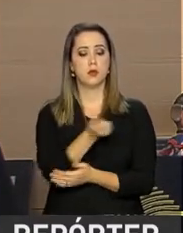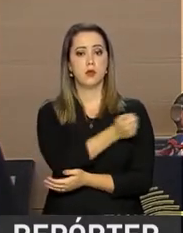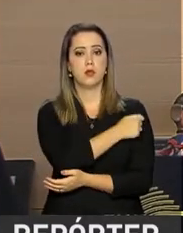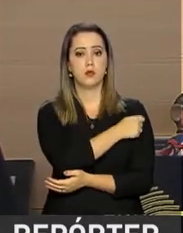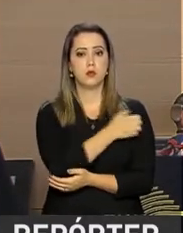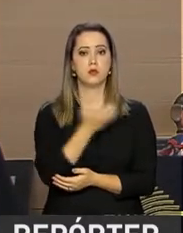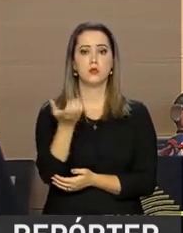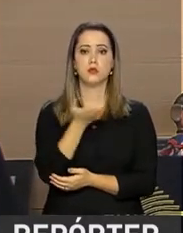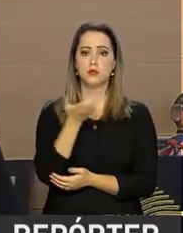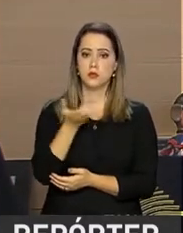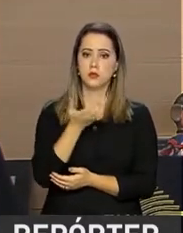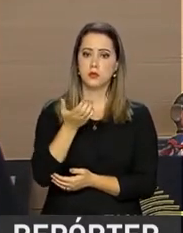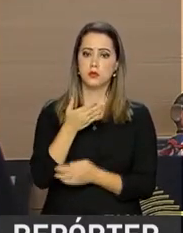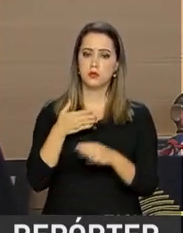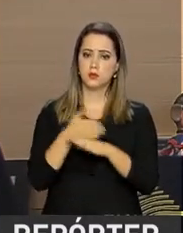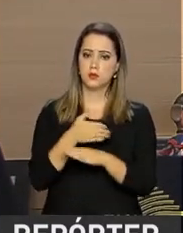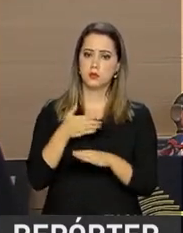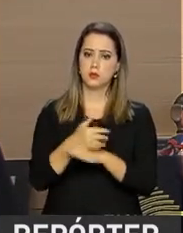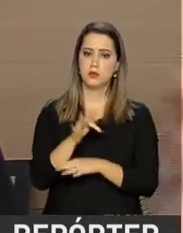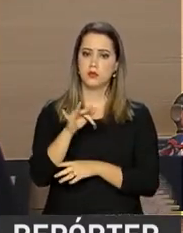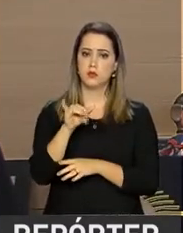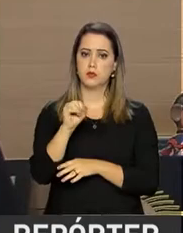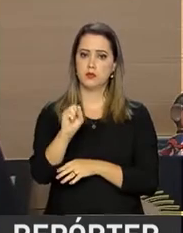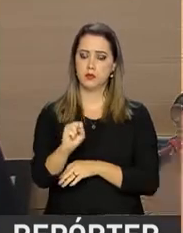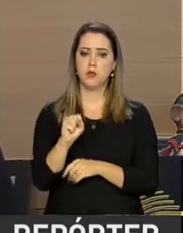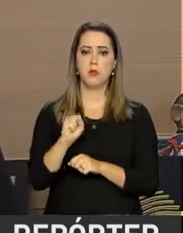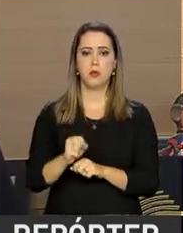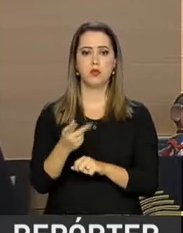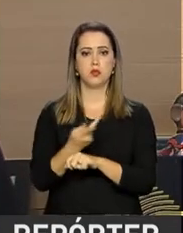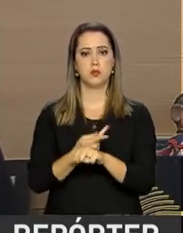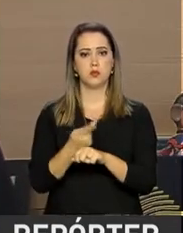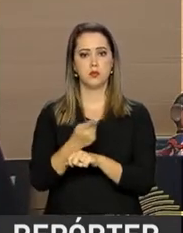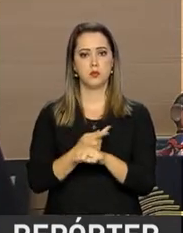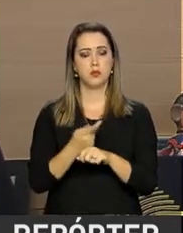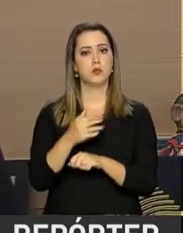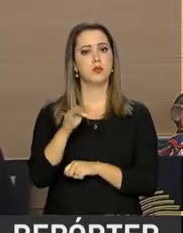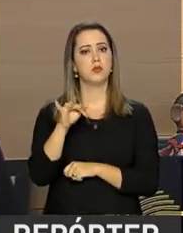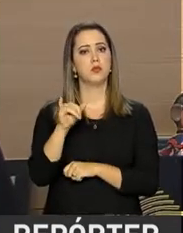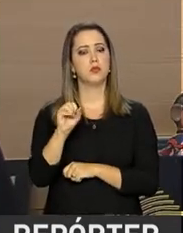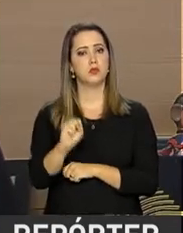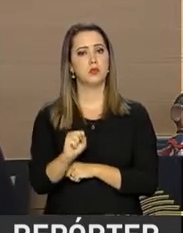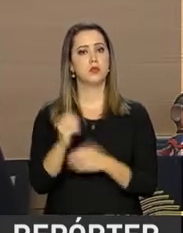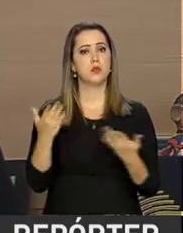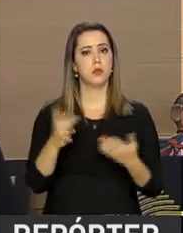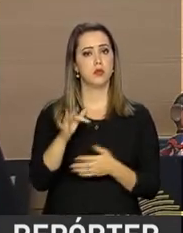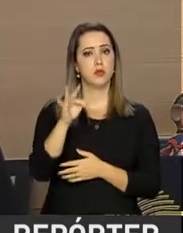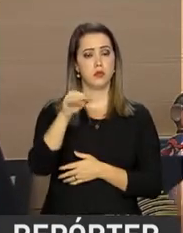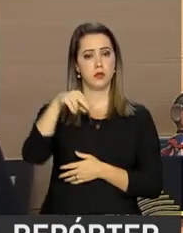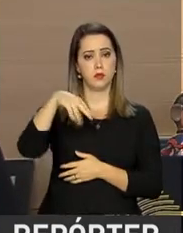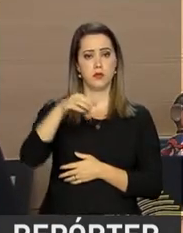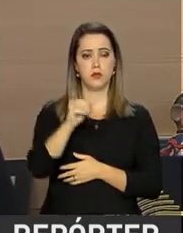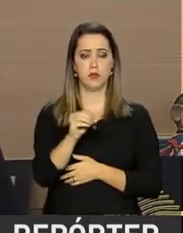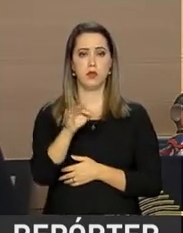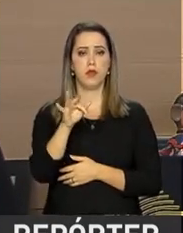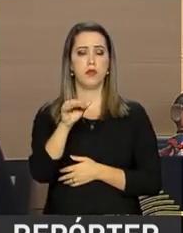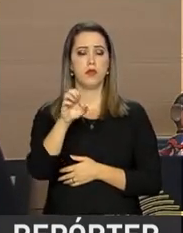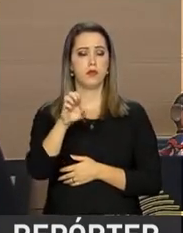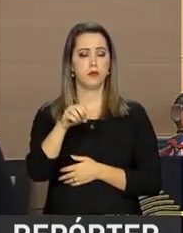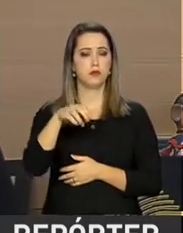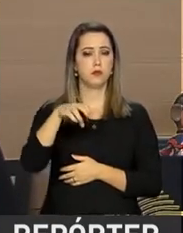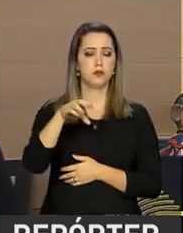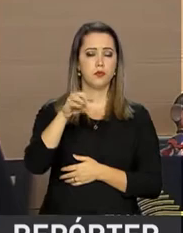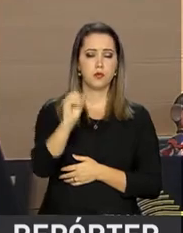que desejar adentrar ao FIES, ele pode procurar a instituição financeira e, através do FNO, do FNE e do